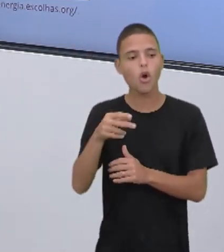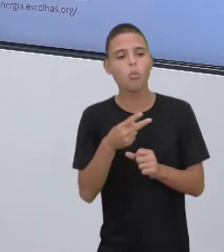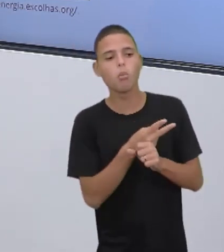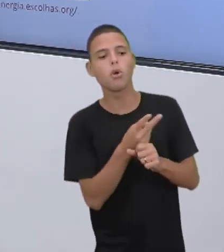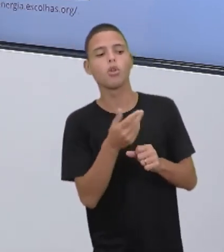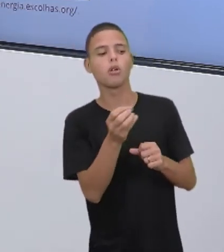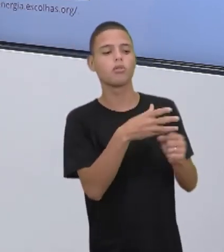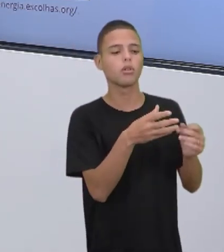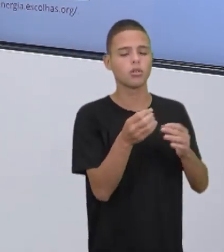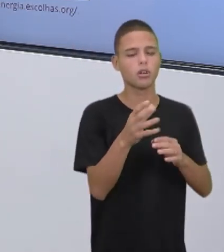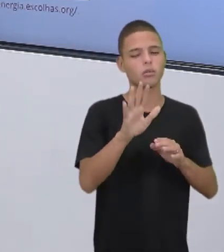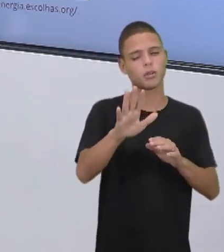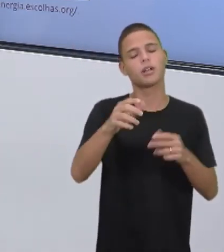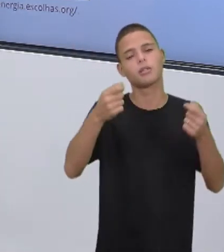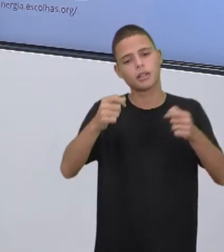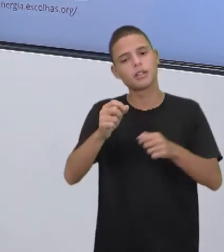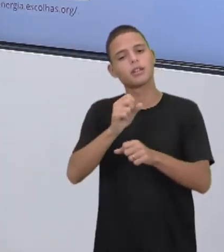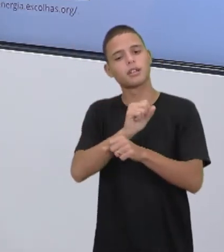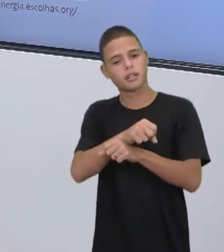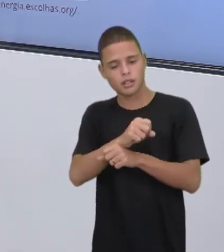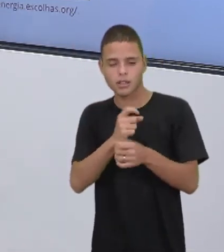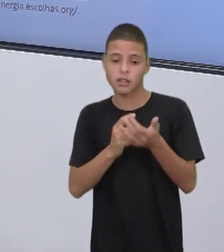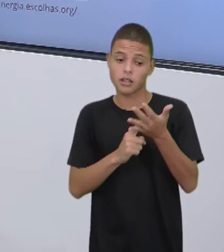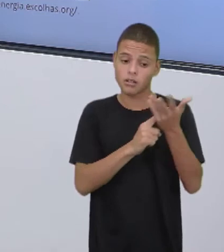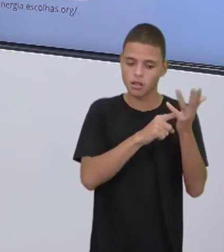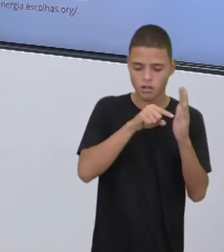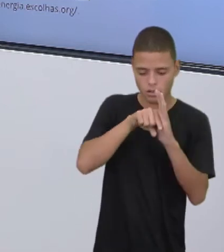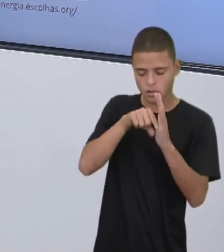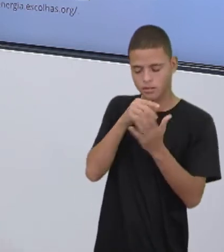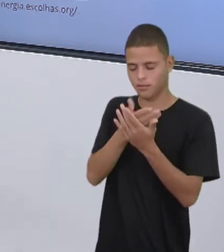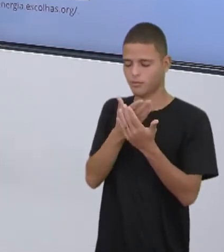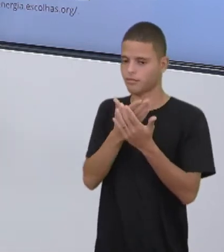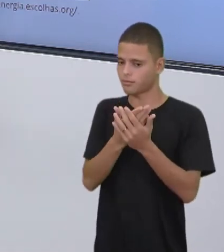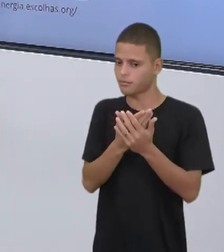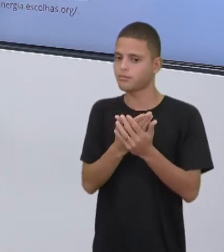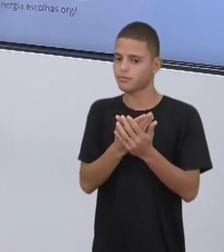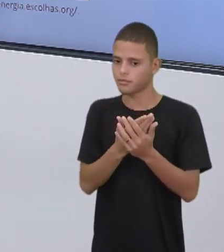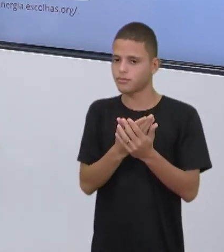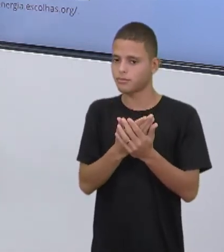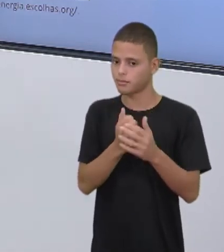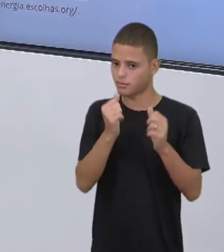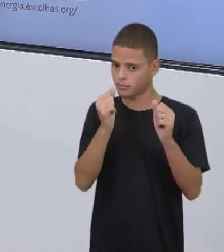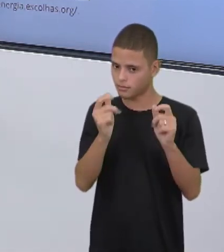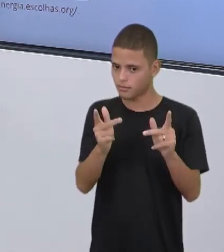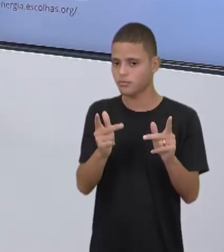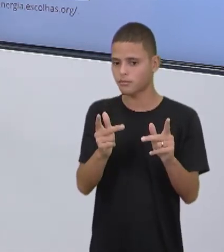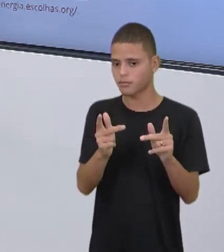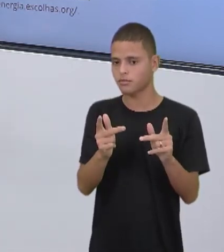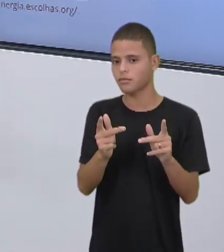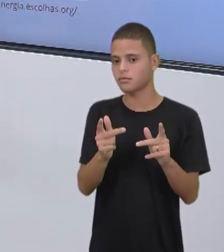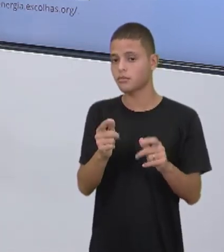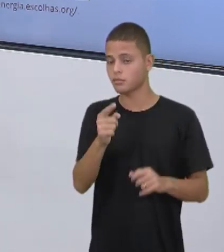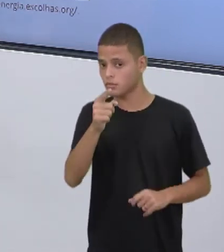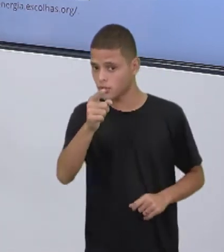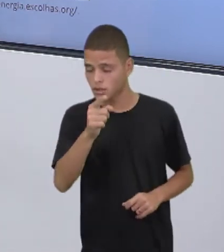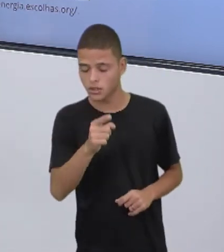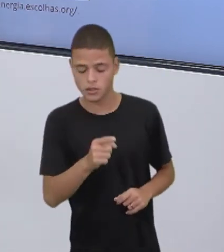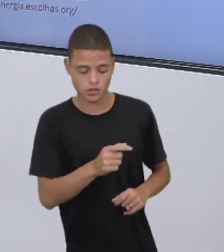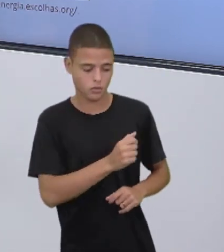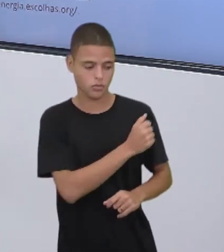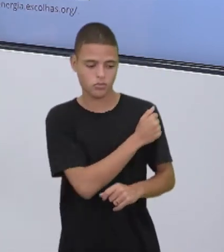que para isso a gente precisa de tecnologias, muitas pesquisas, muitos estudos. Veja você, estudante, que é um bom projeto, né,